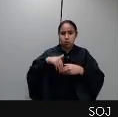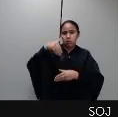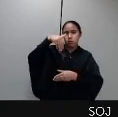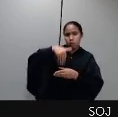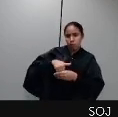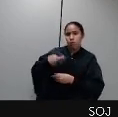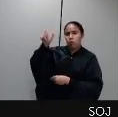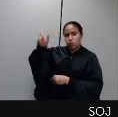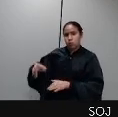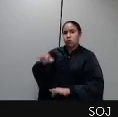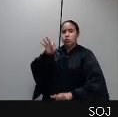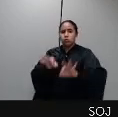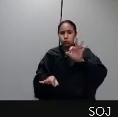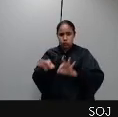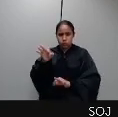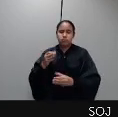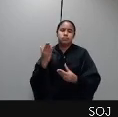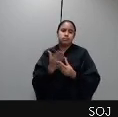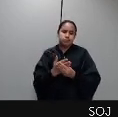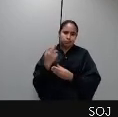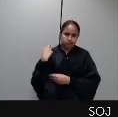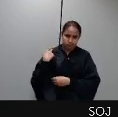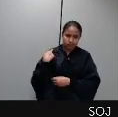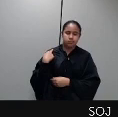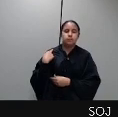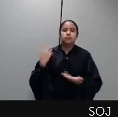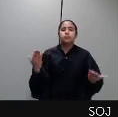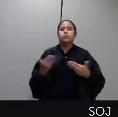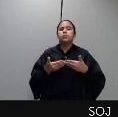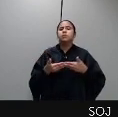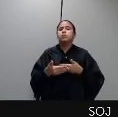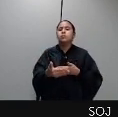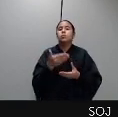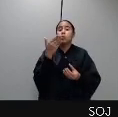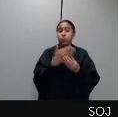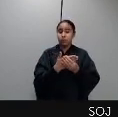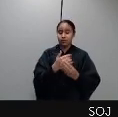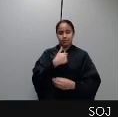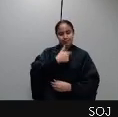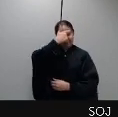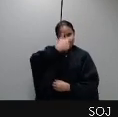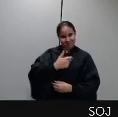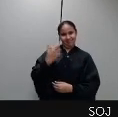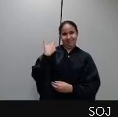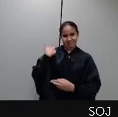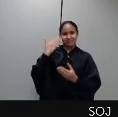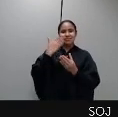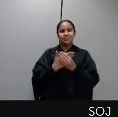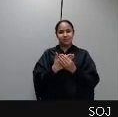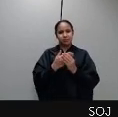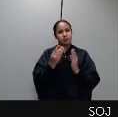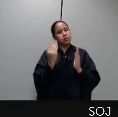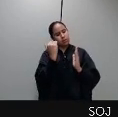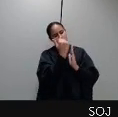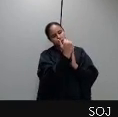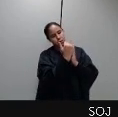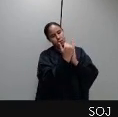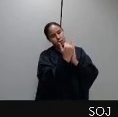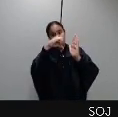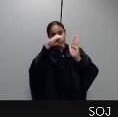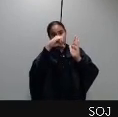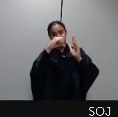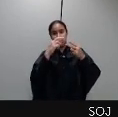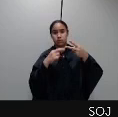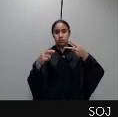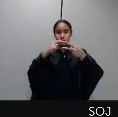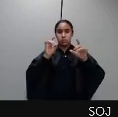relator Vamos agora para um processo da minha relatoria é o item 9 recurso especial do